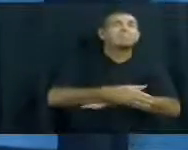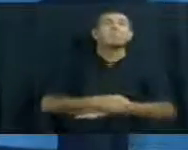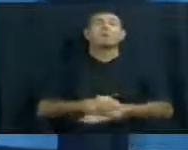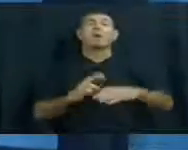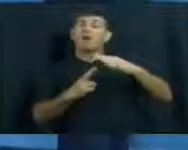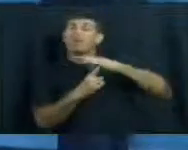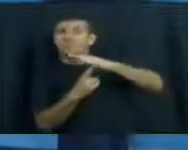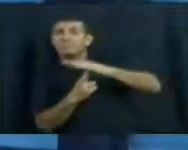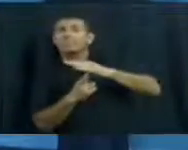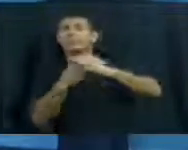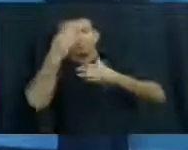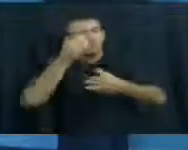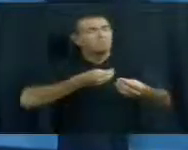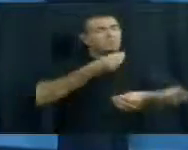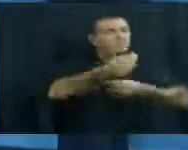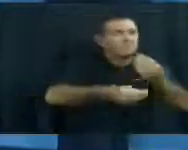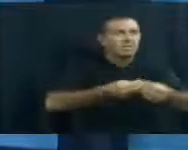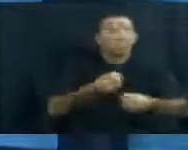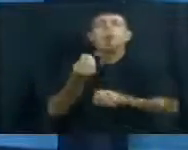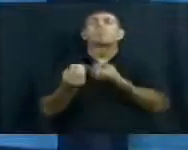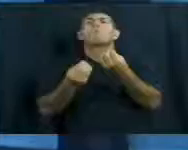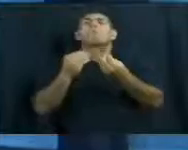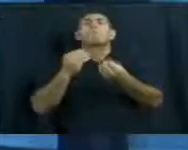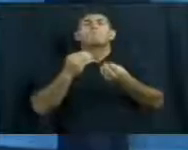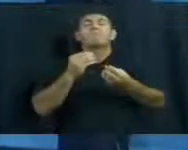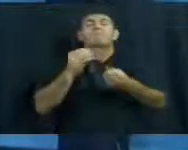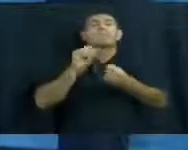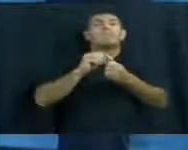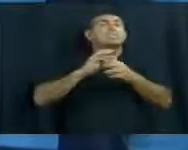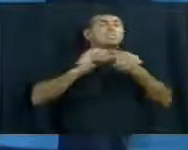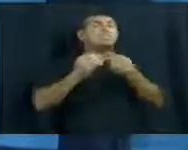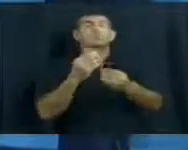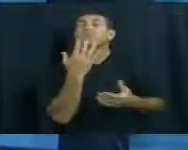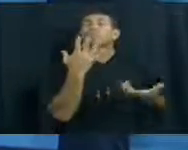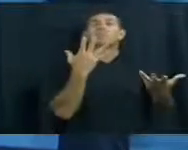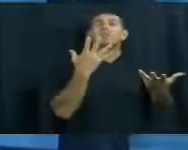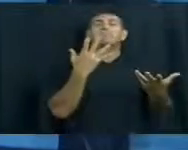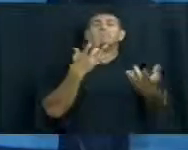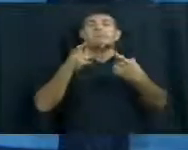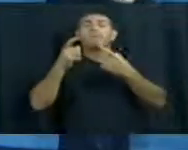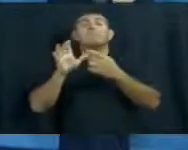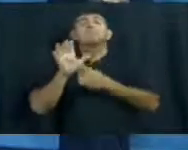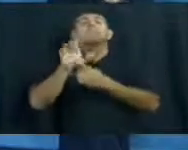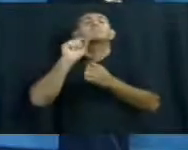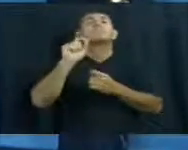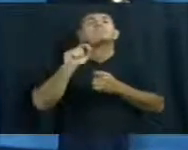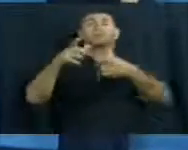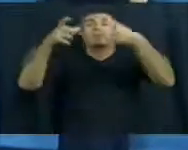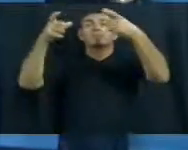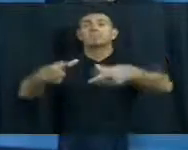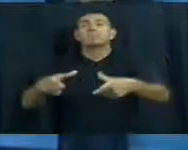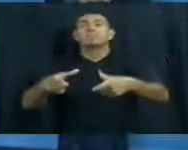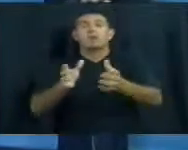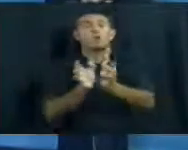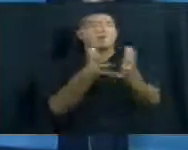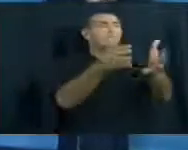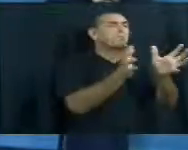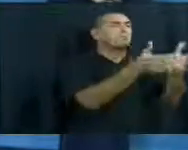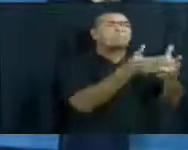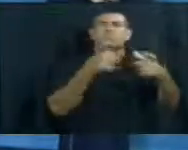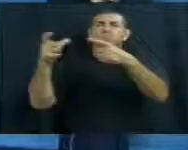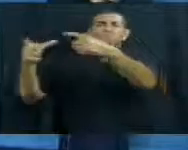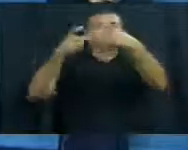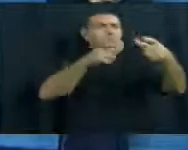lá alguém para fazer a entrega dos mapas. Nesse mapa, ele tem a localização, né, de todos os blocos com os